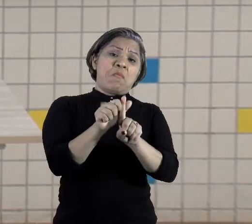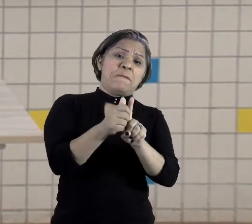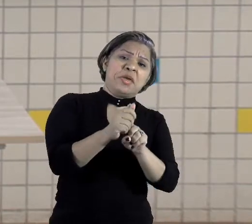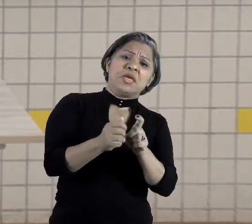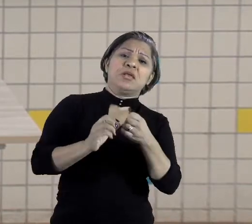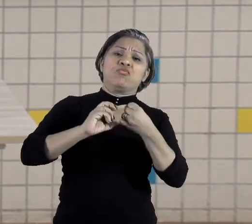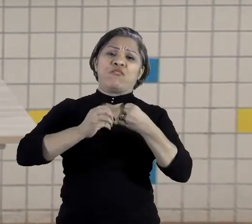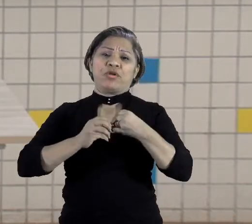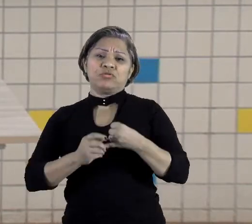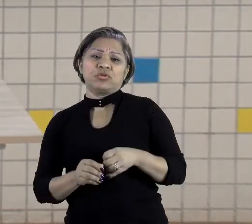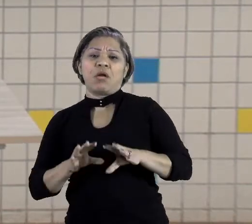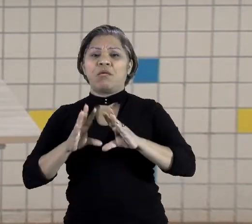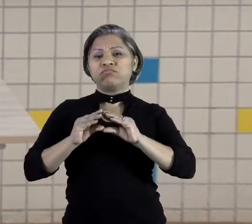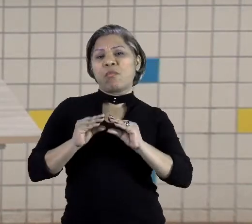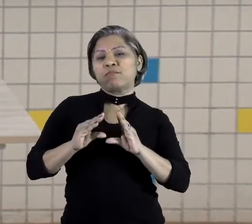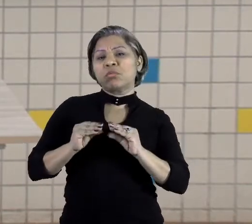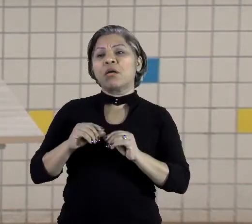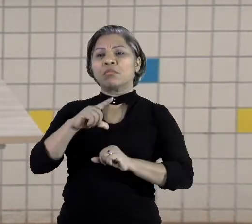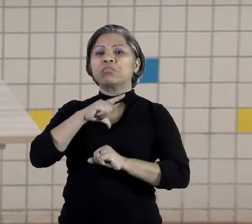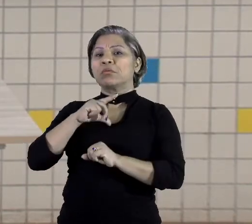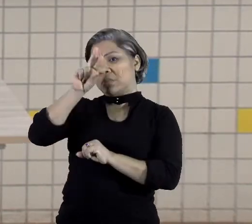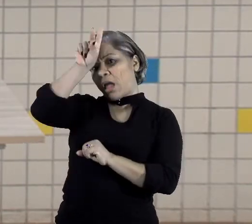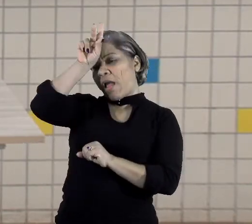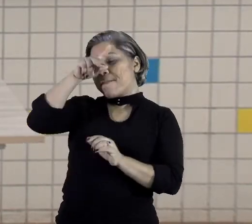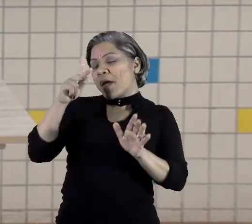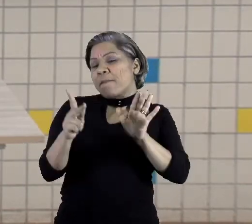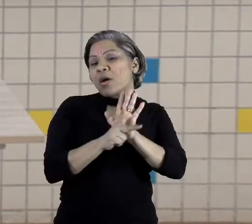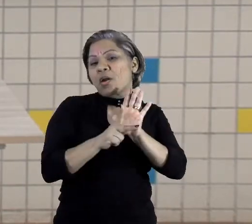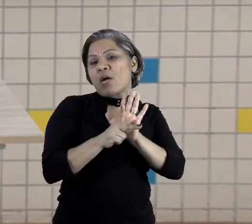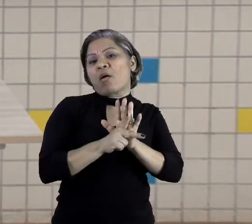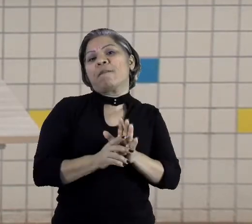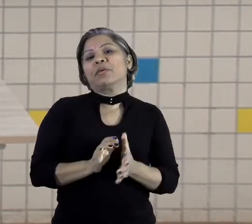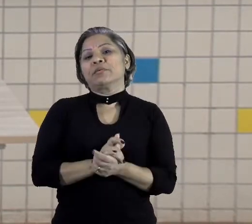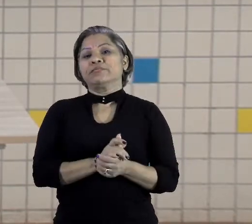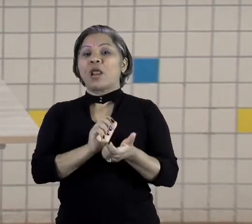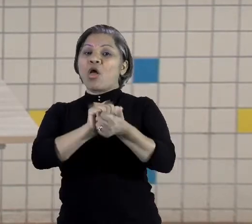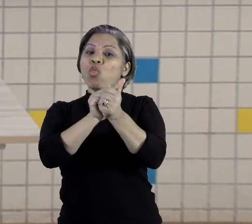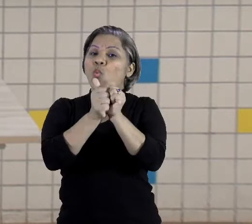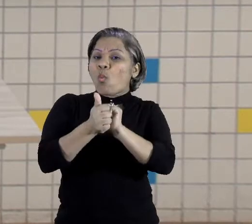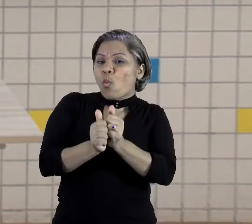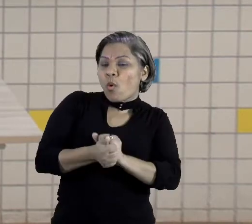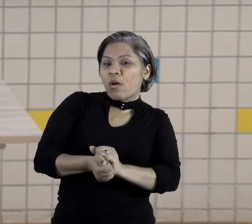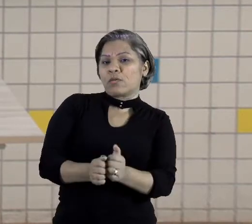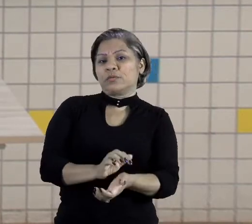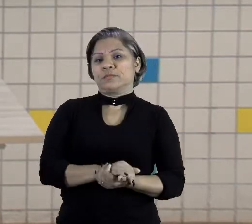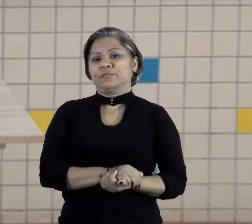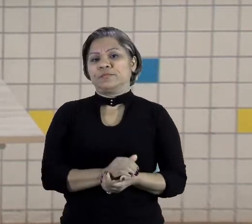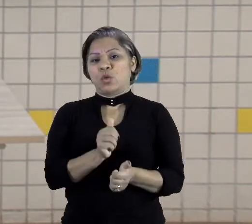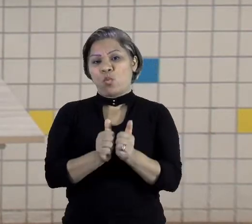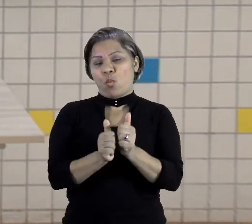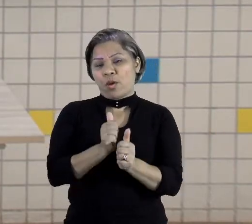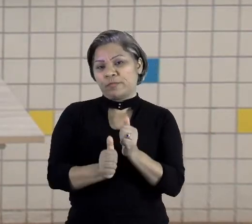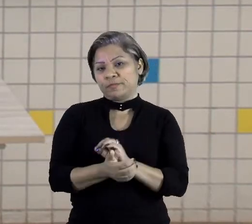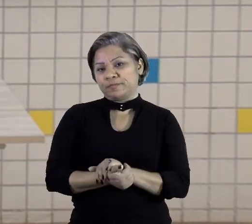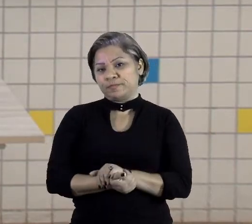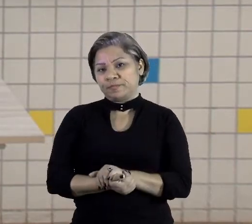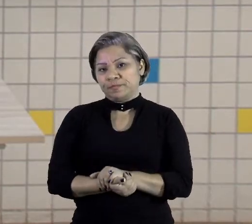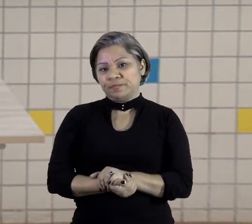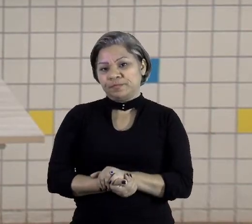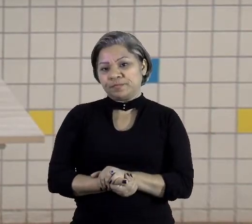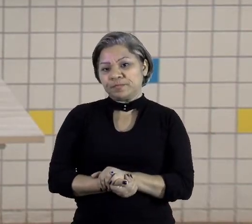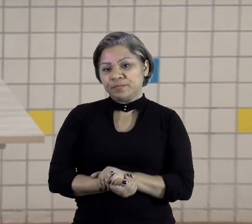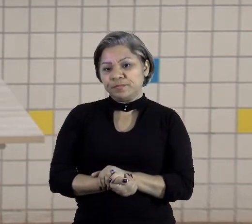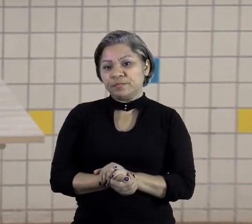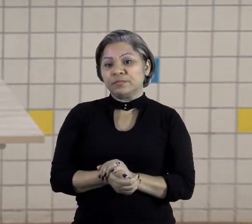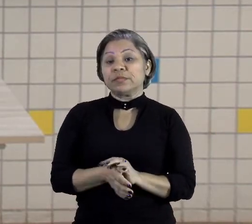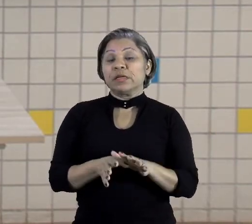para o algodão, né, para a soja, para o arroz, ok? Isso aí é a parte